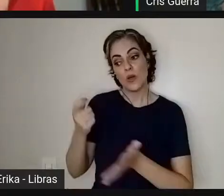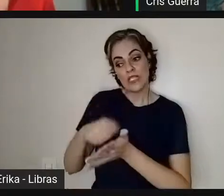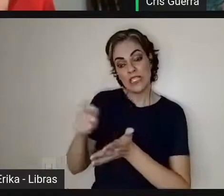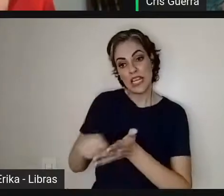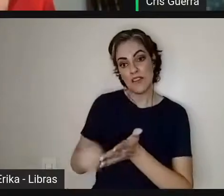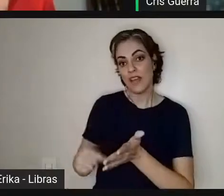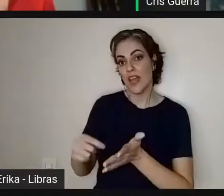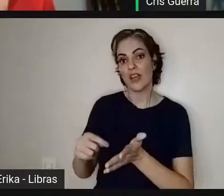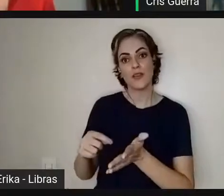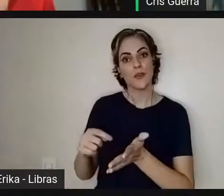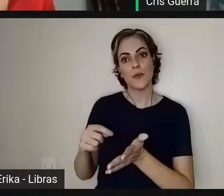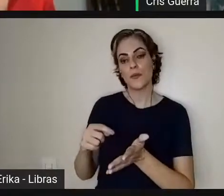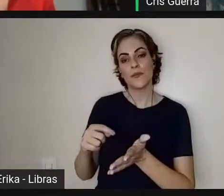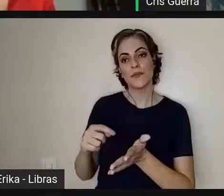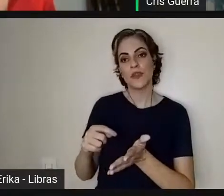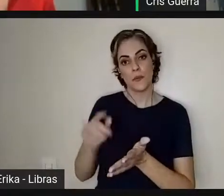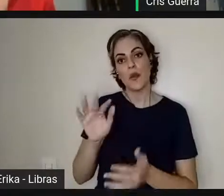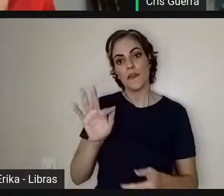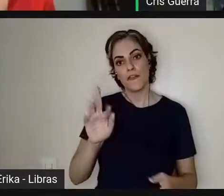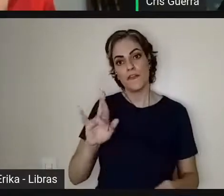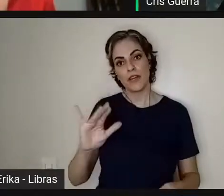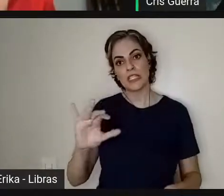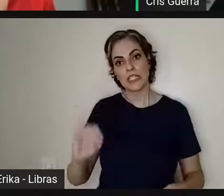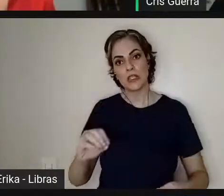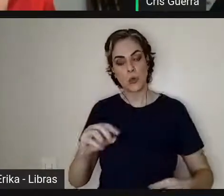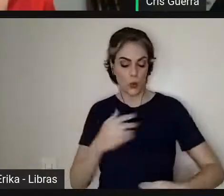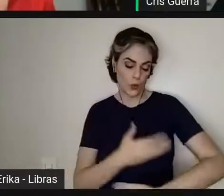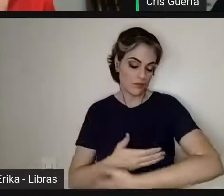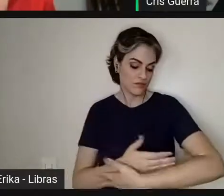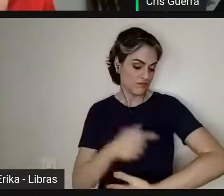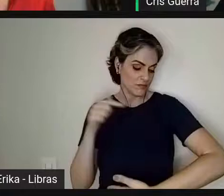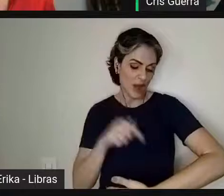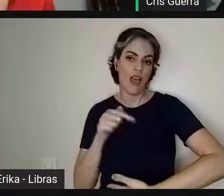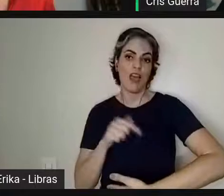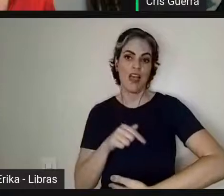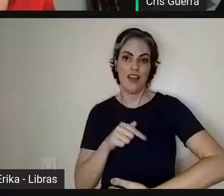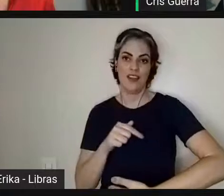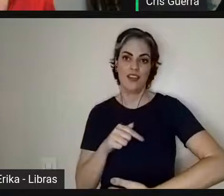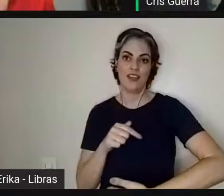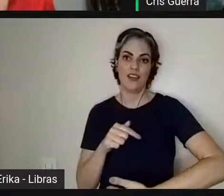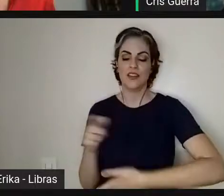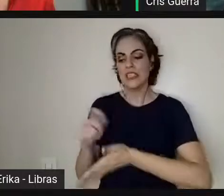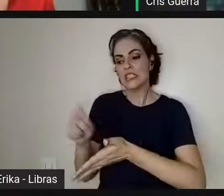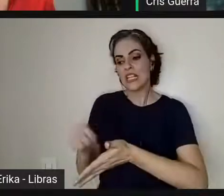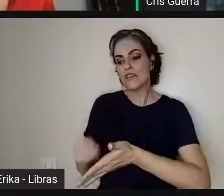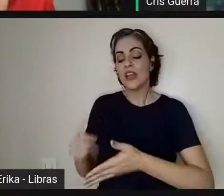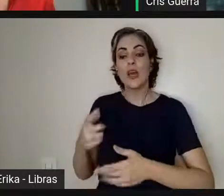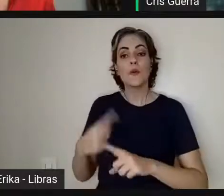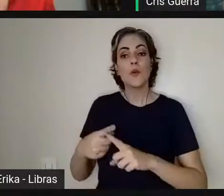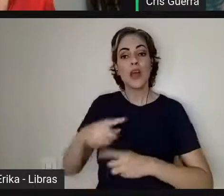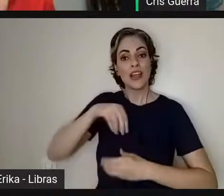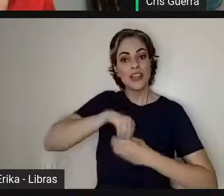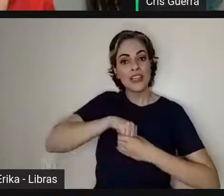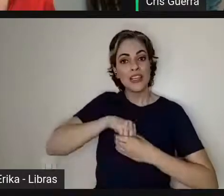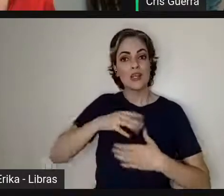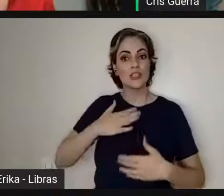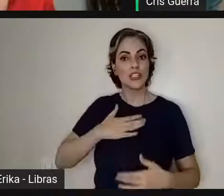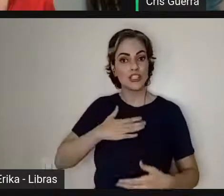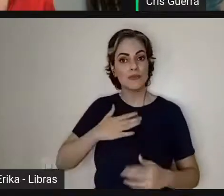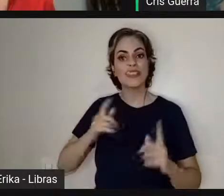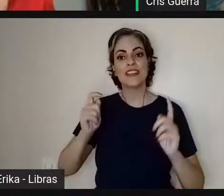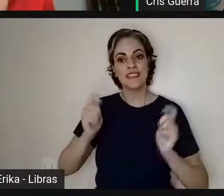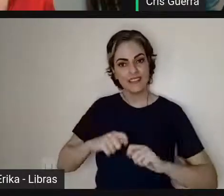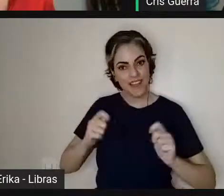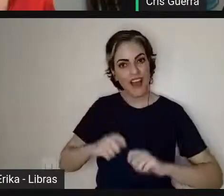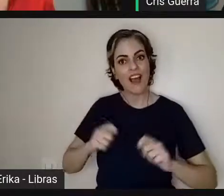para o pai, nem sobre o pai para os meus amigos, eu estava escrevendo para o Francisco. Aí eu descobri que dentro de mim tinha uma possibilidade